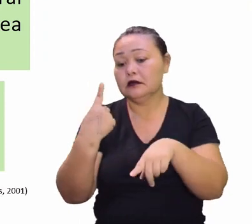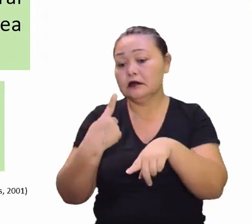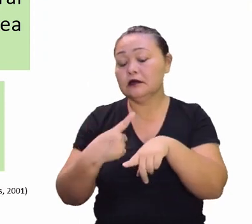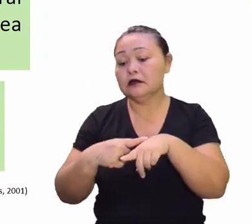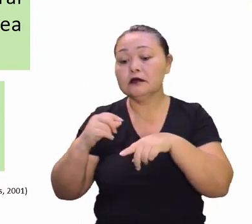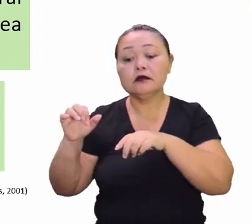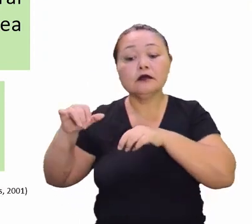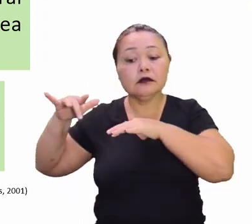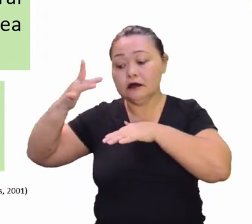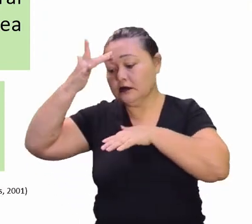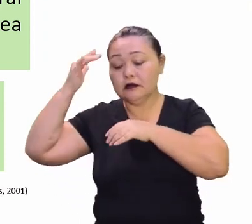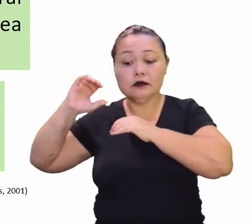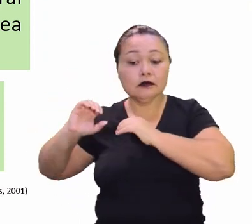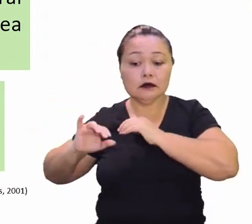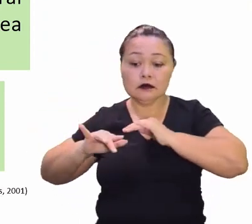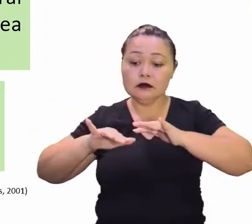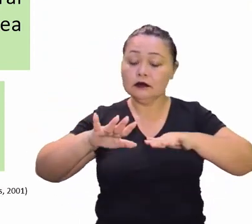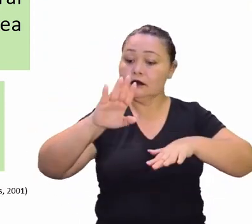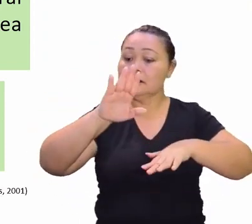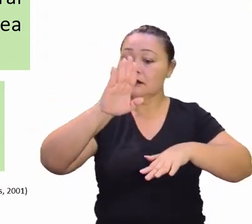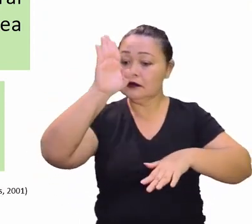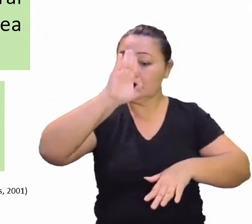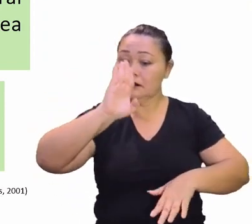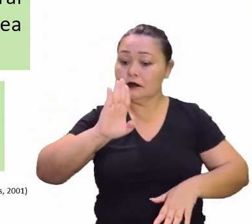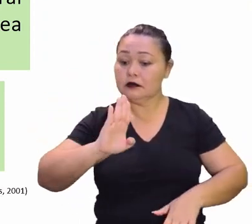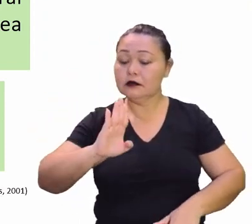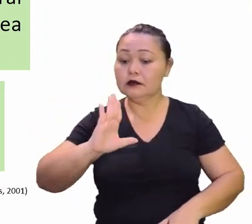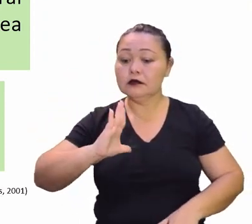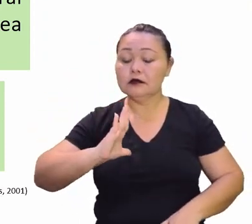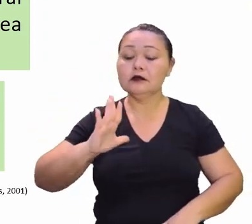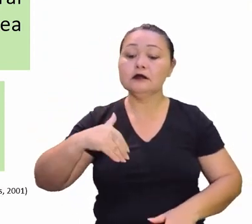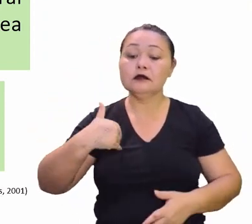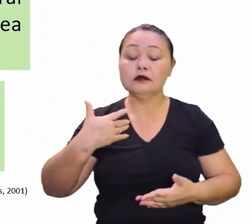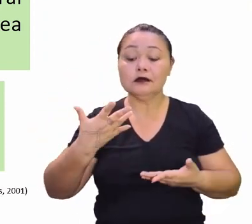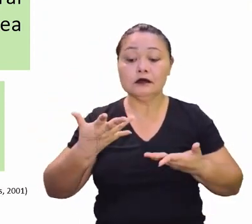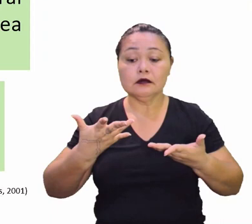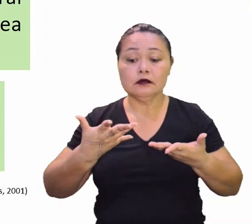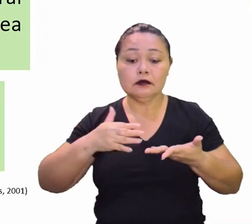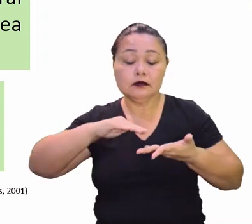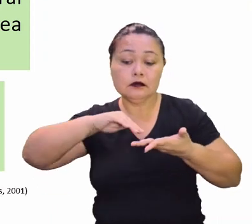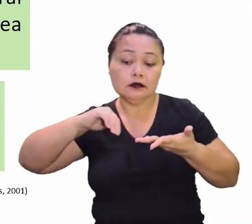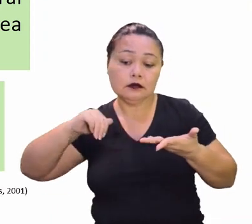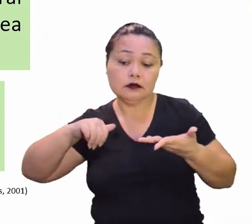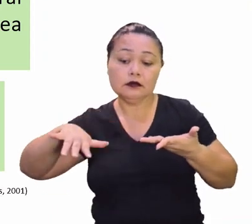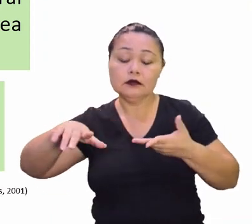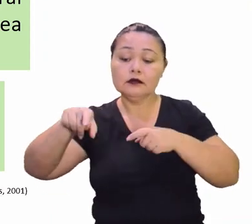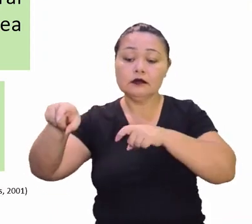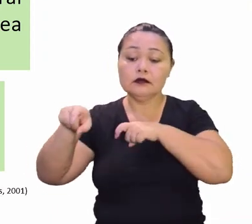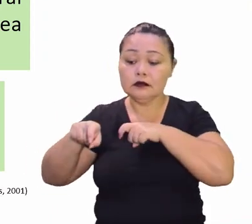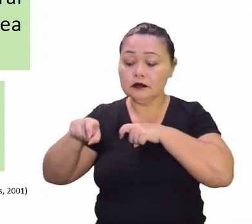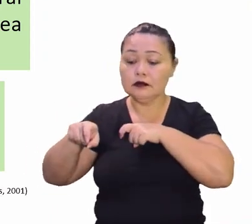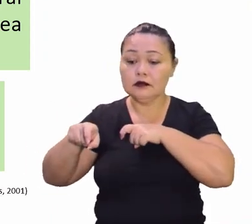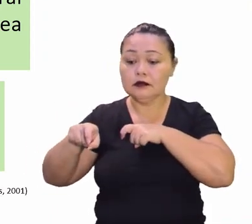que povoa esse oeste brasileiro, tira essa tensão na área